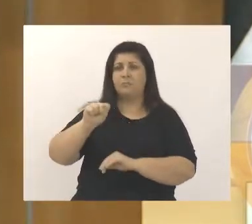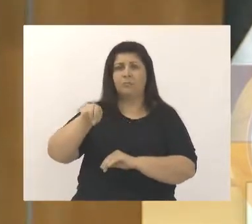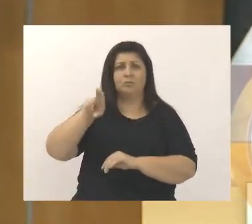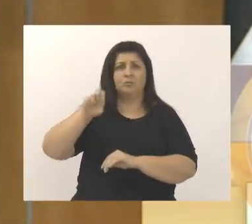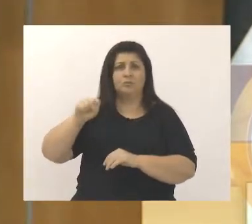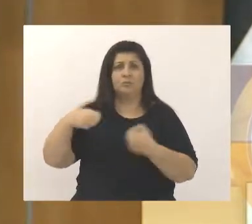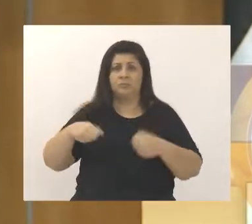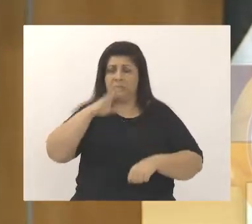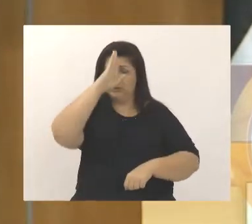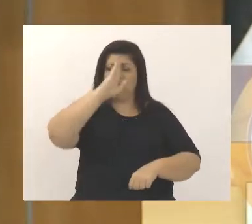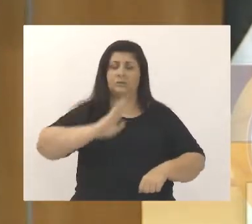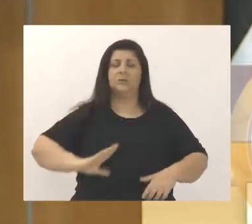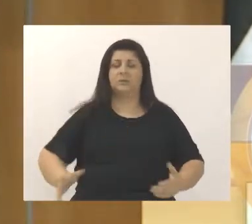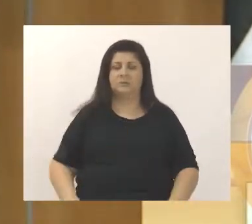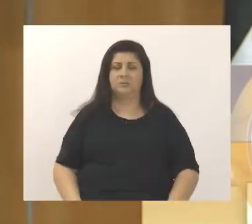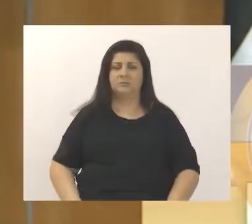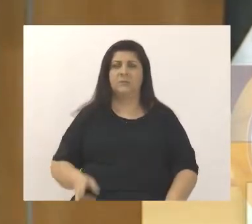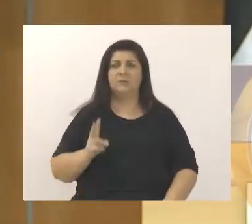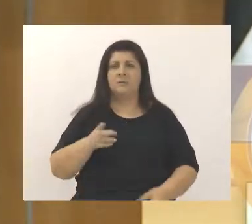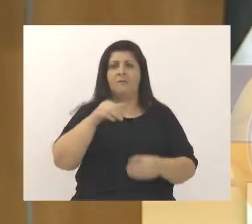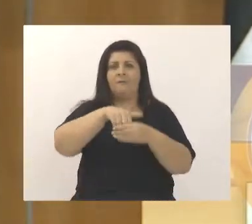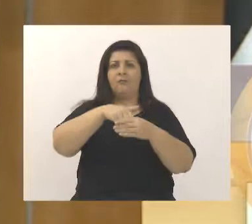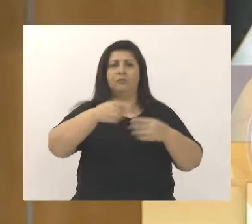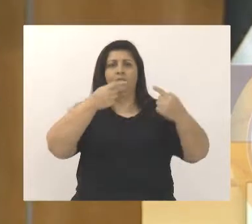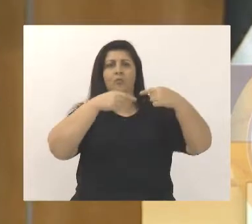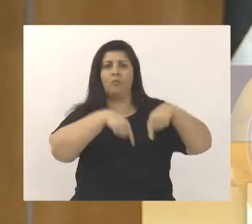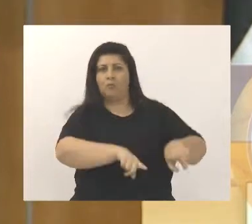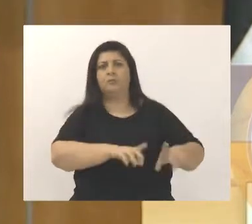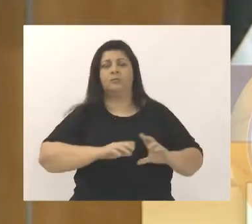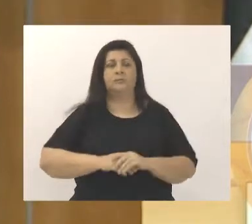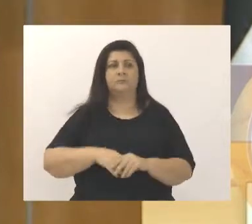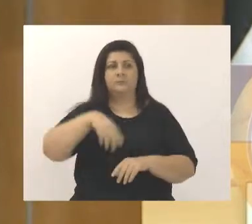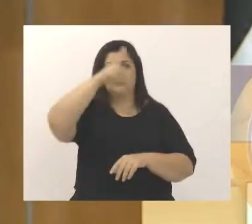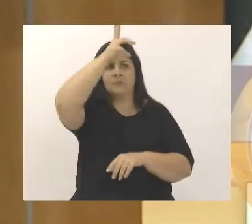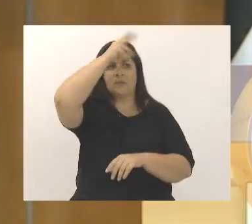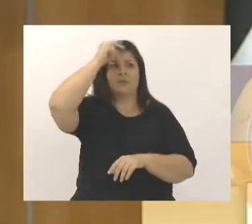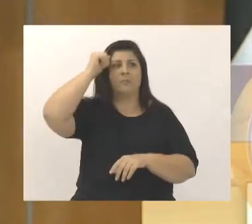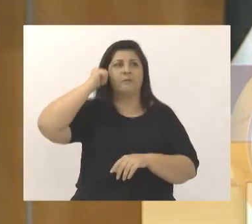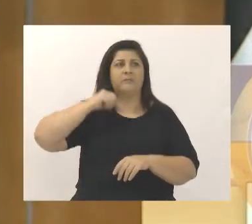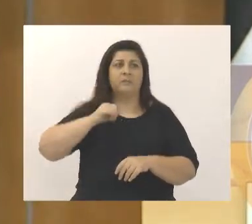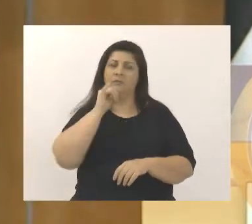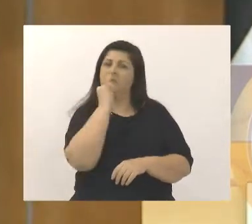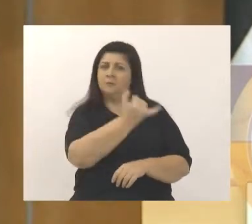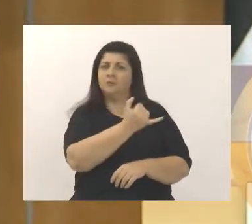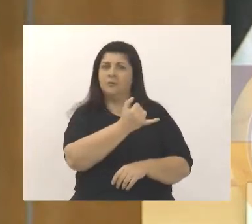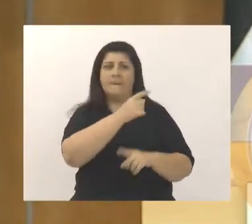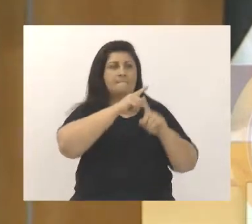ser gratuito. Meu voto será contrário e o prefeito já avisou que vetará esse projeto.